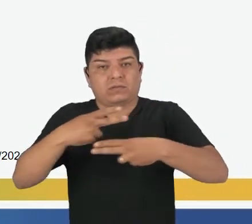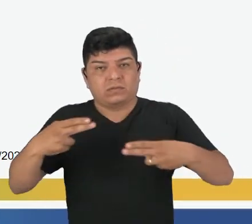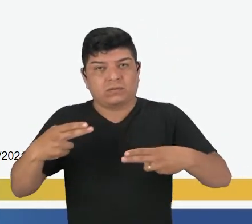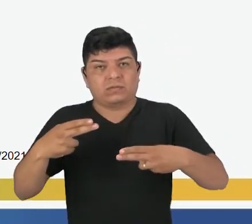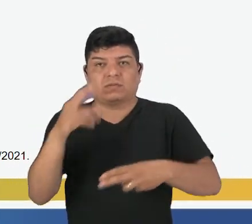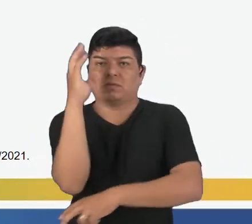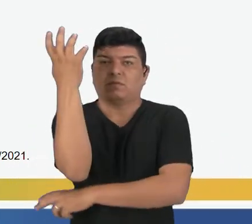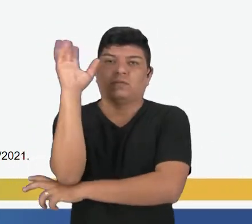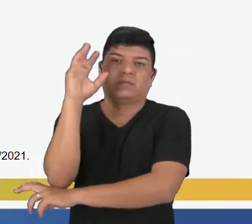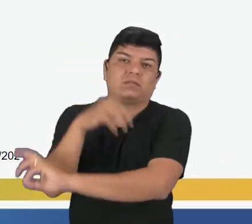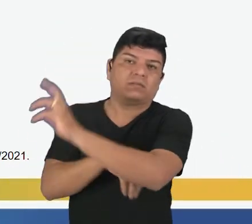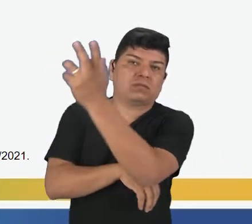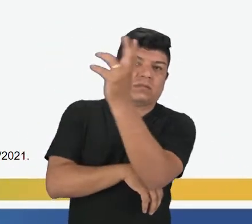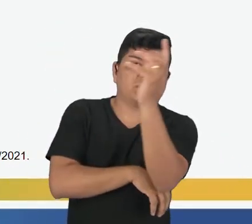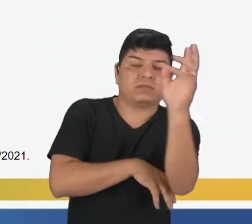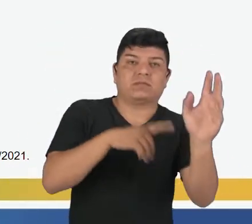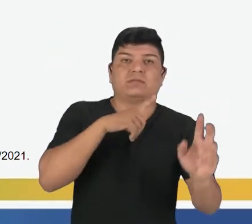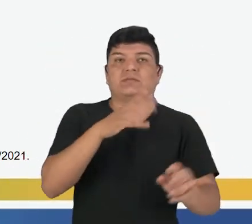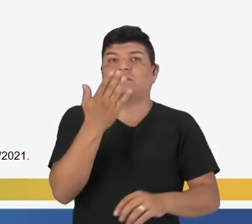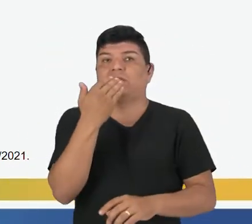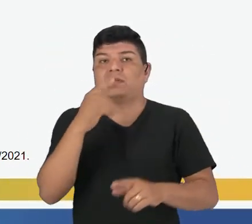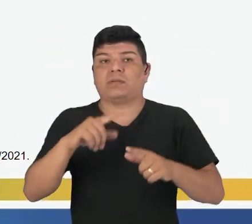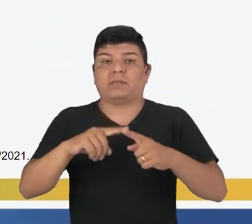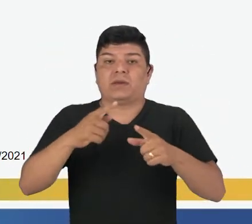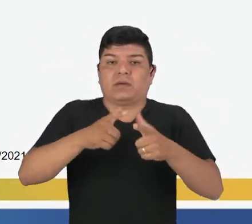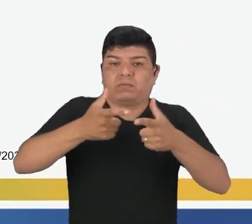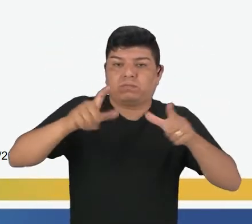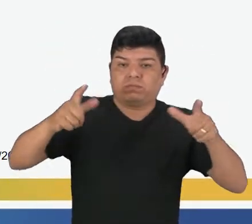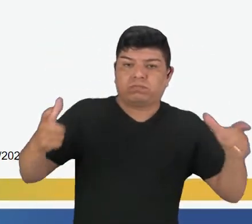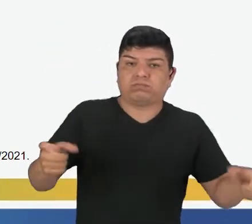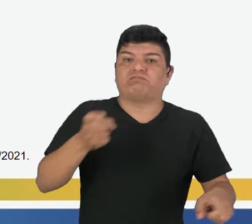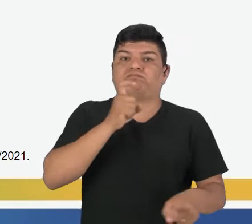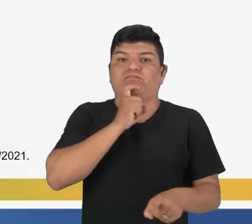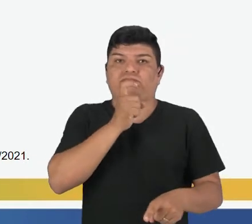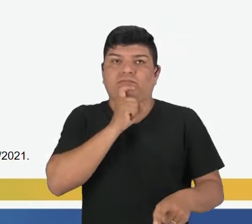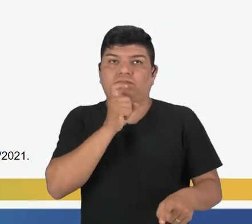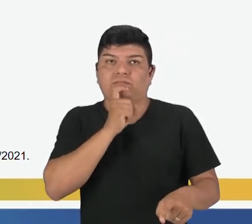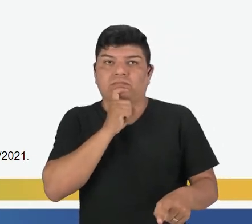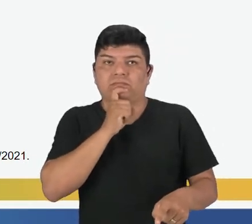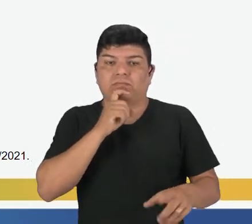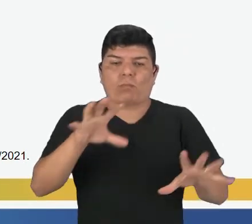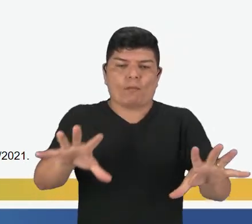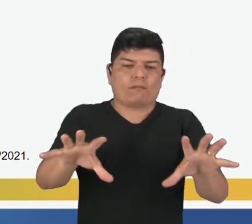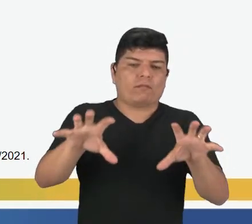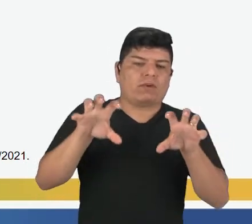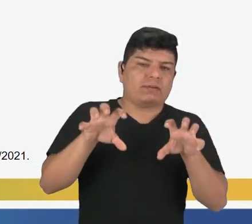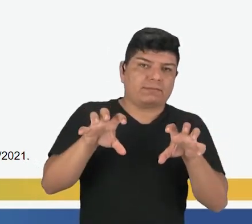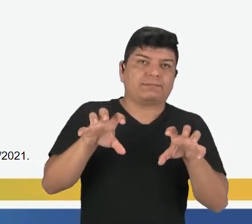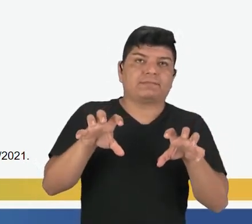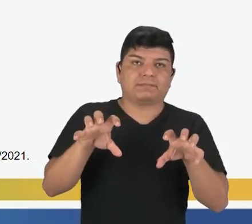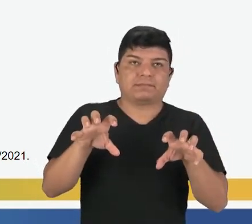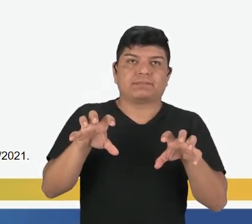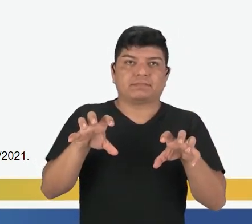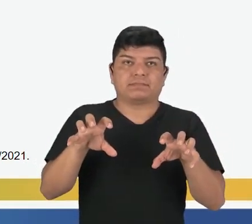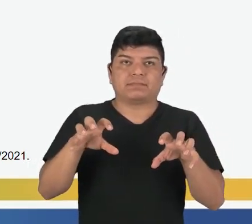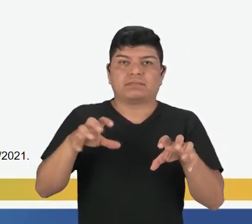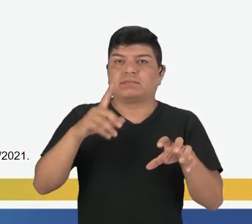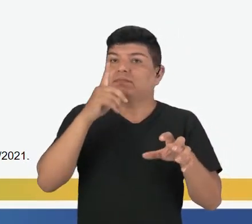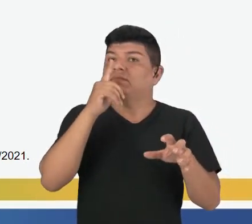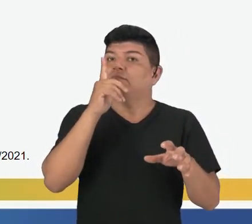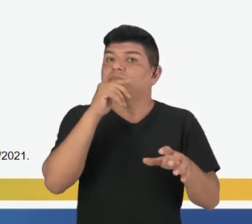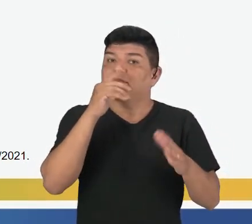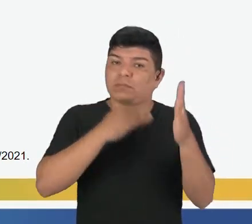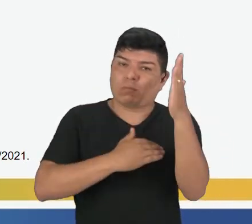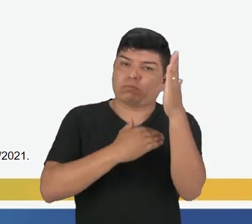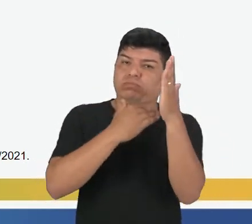fornecia alimentos, mas com o avanço do gelo nos períodos glaciais, as secas, as fortes inundações